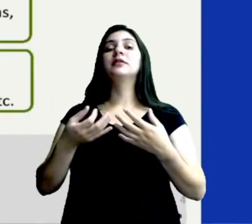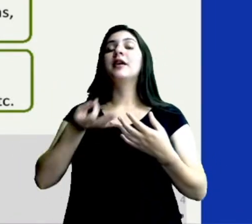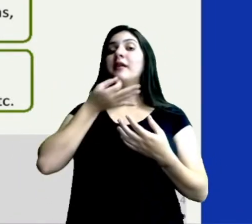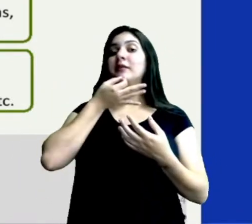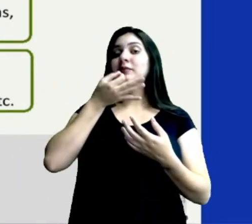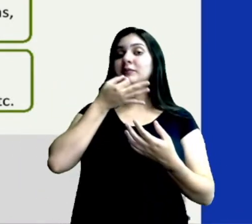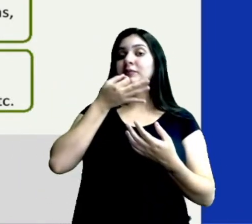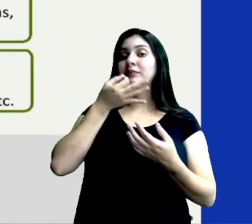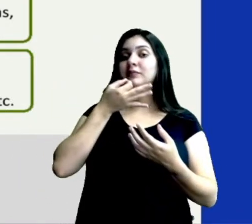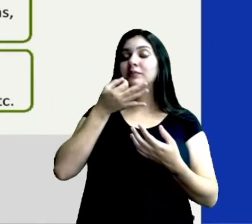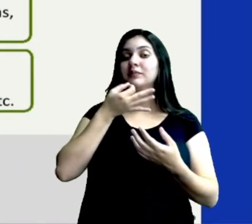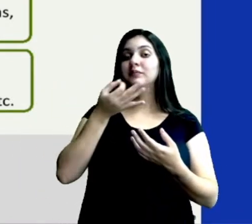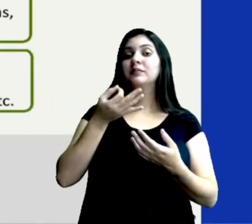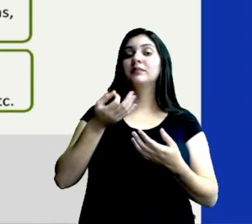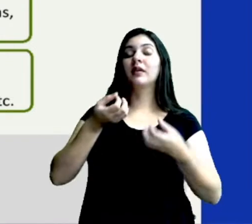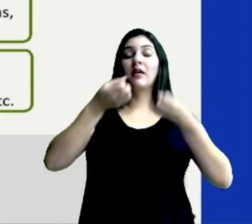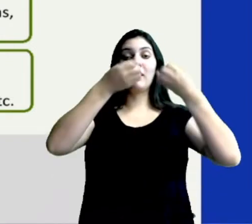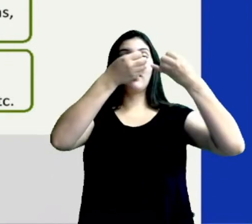argumentativo,